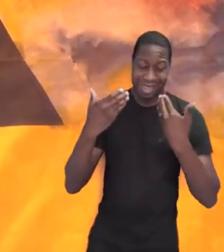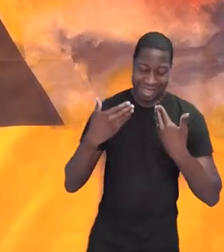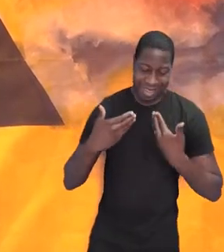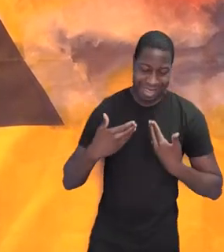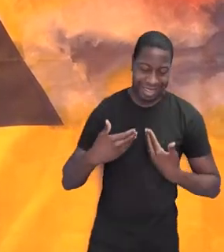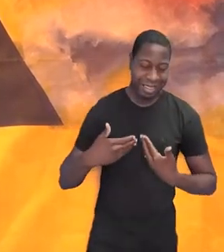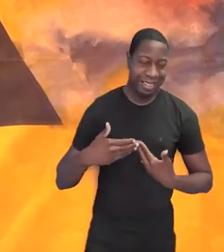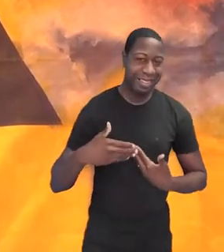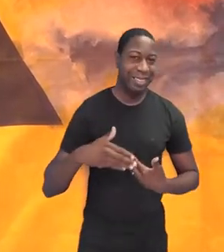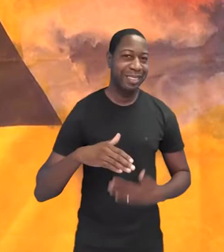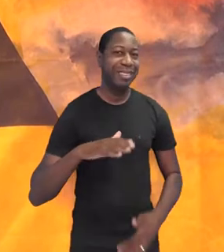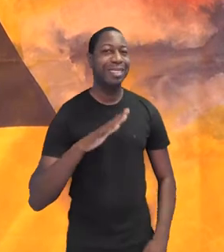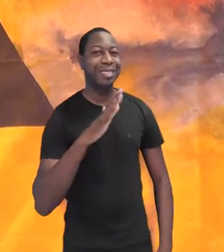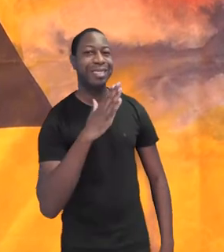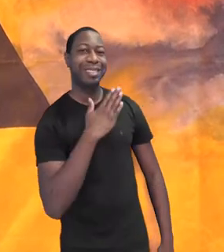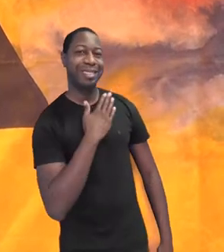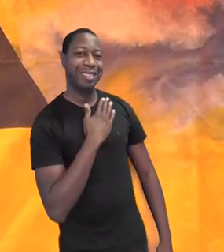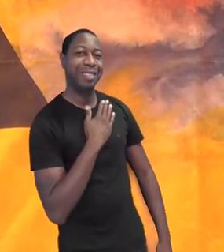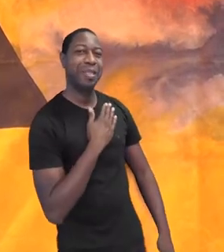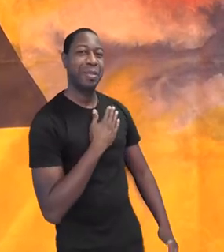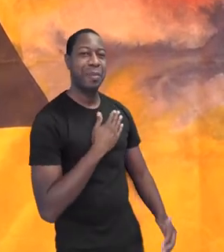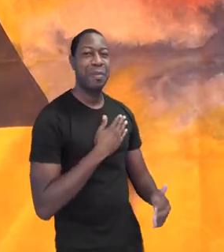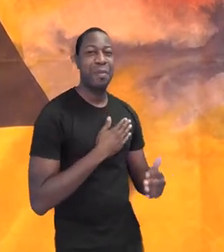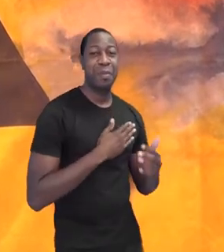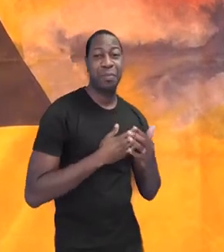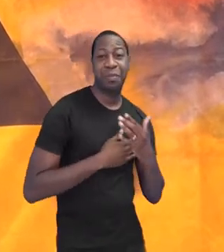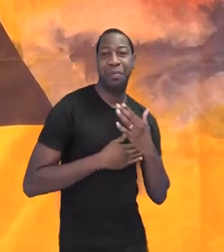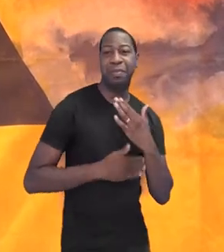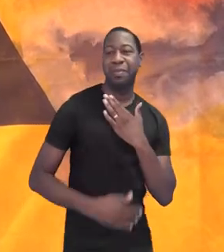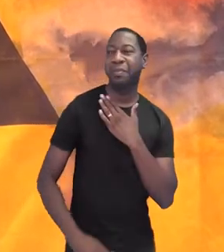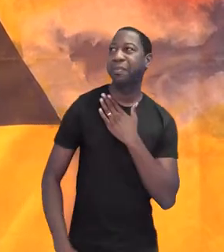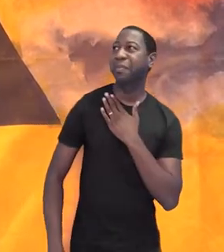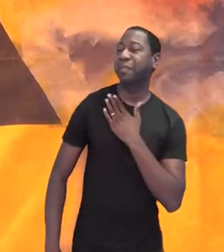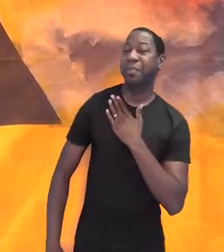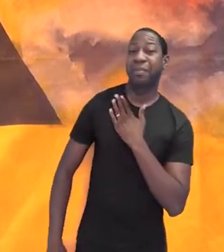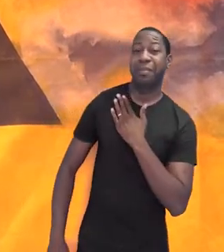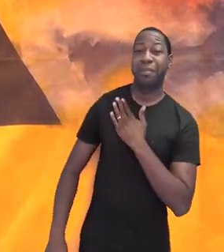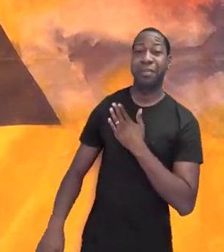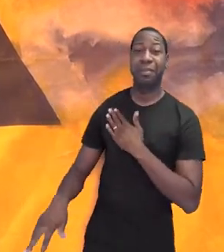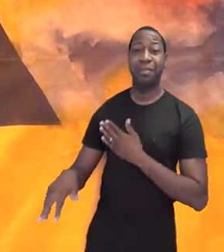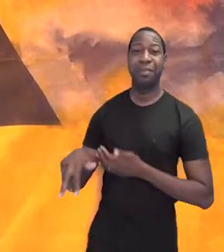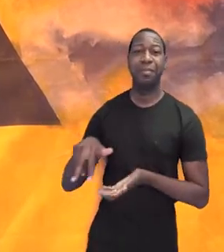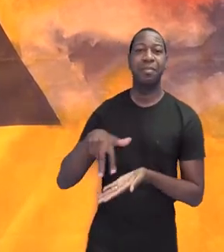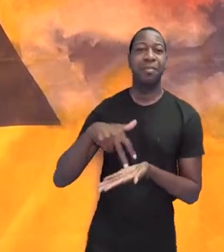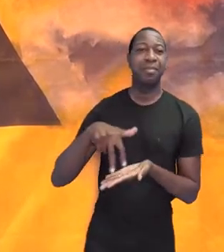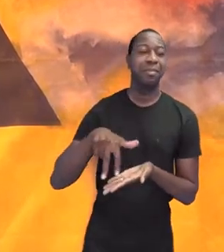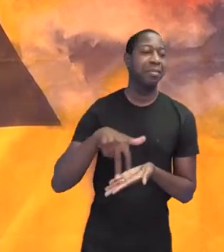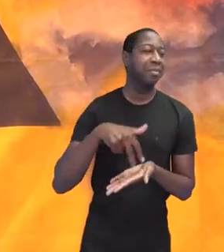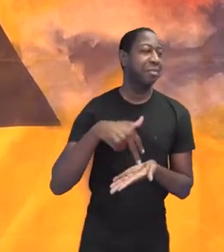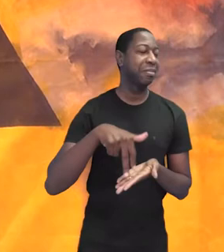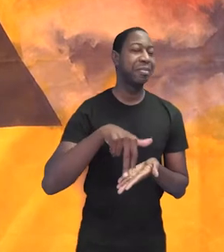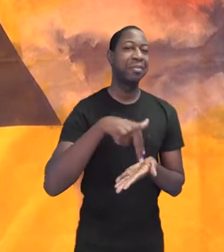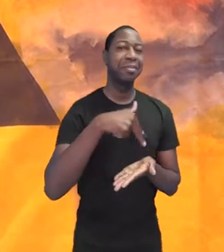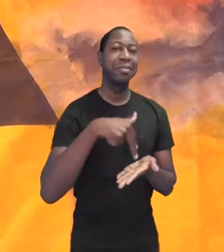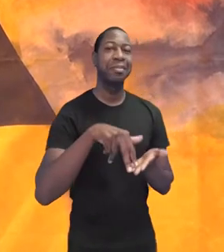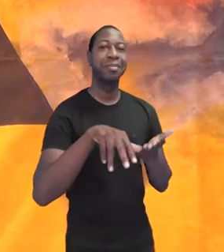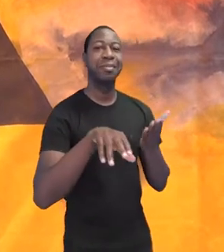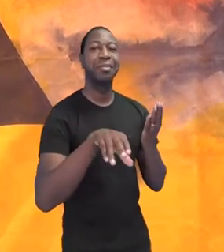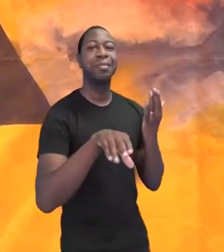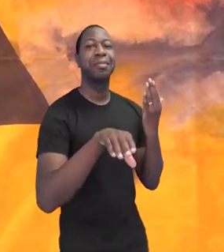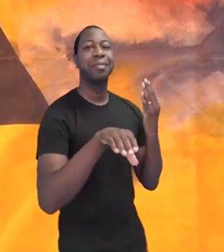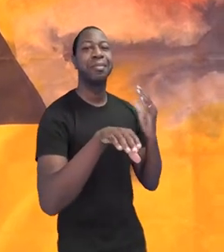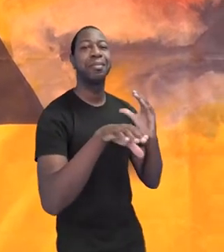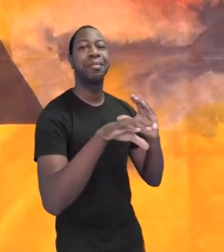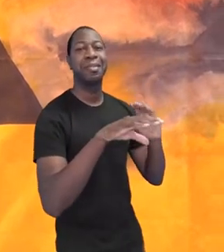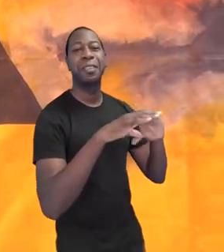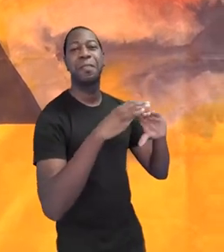Eu danço, manso, muito manso. Eu canto, danço, danço e venço.